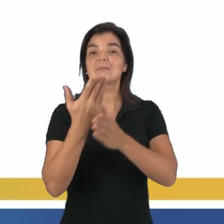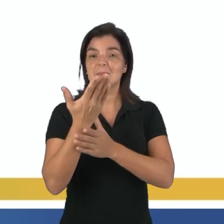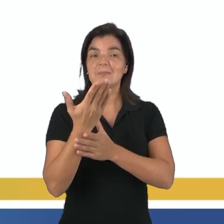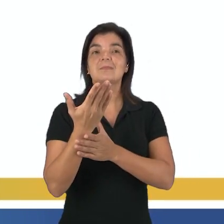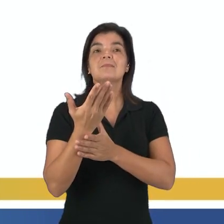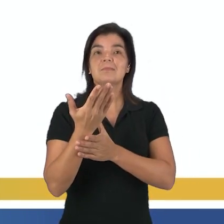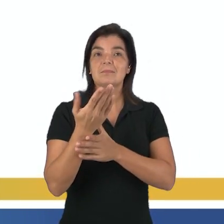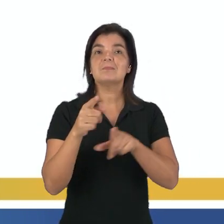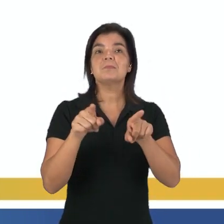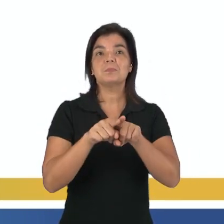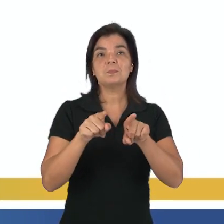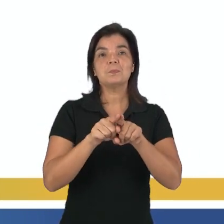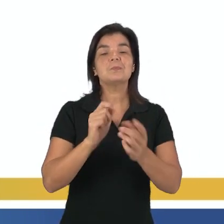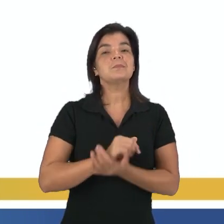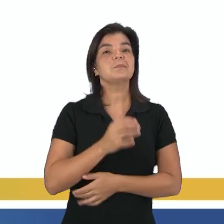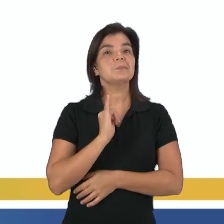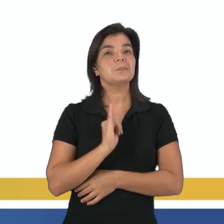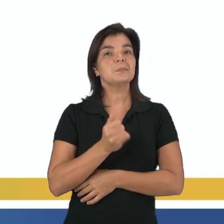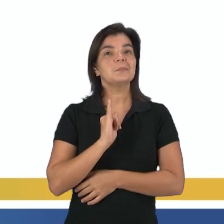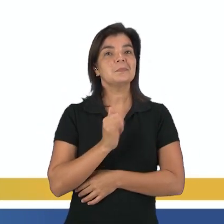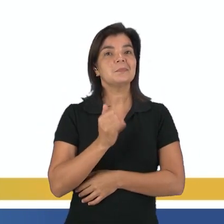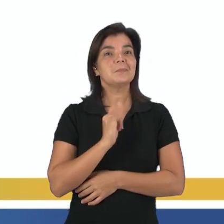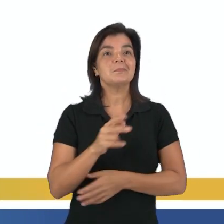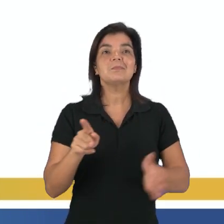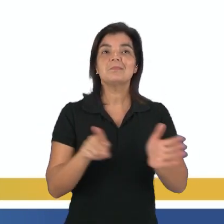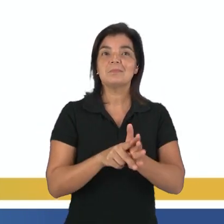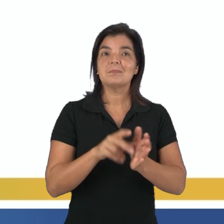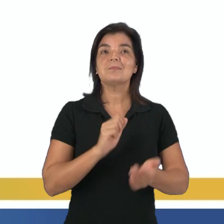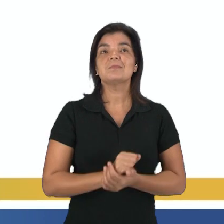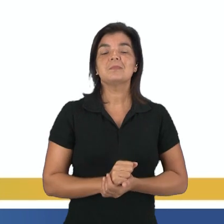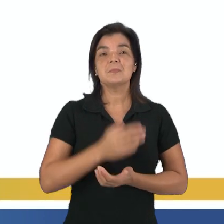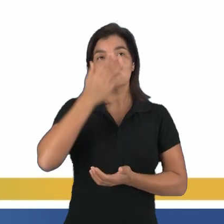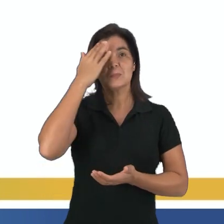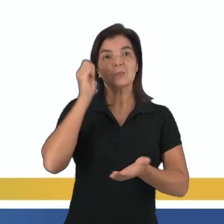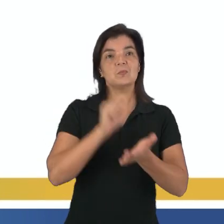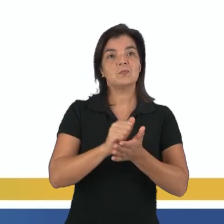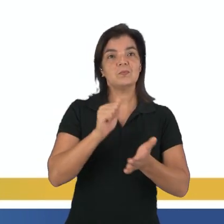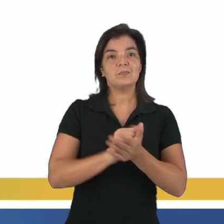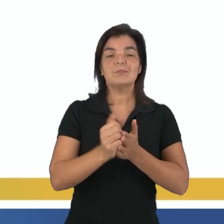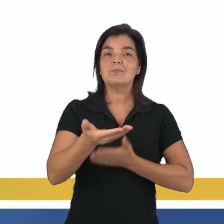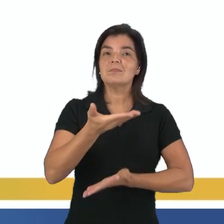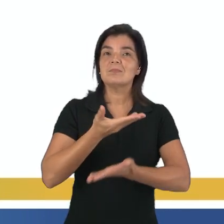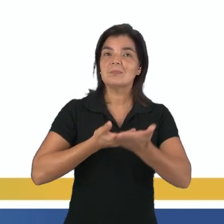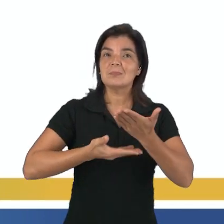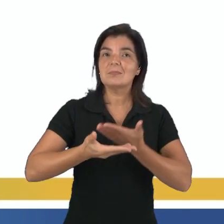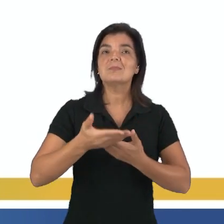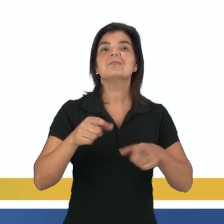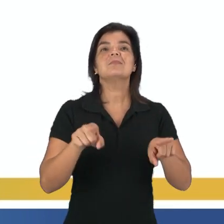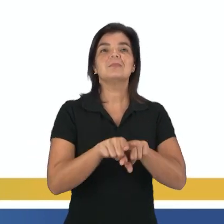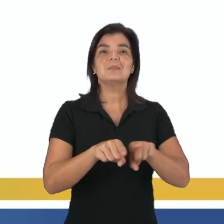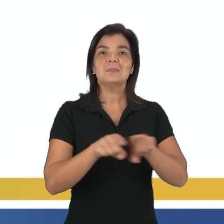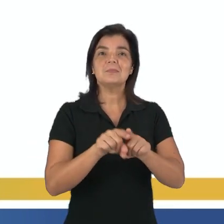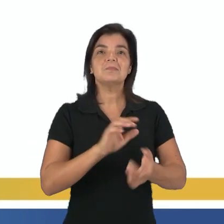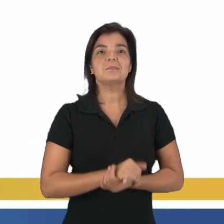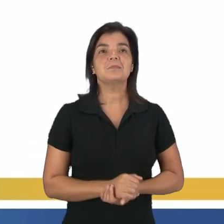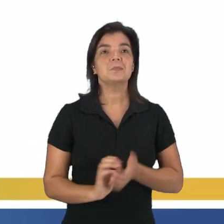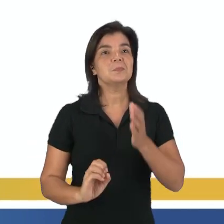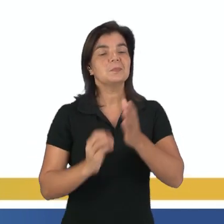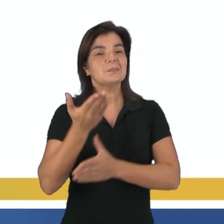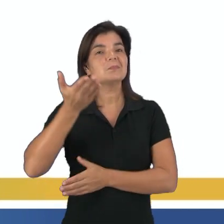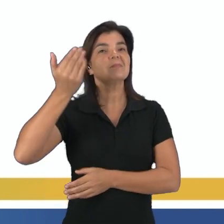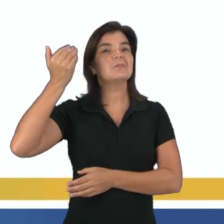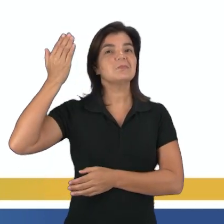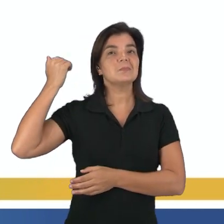fatos, acontecimentos próprios do autor, que envolvam uma narrativa ocorrida